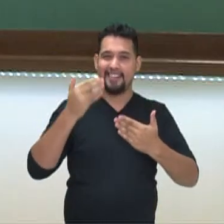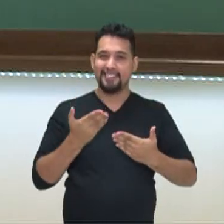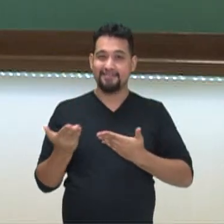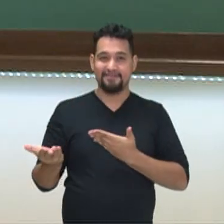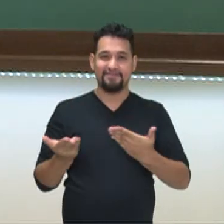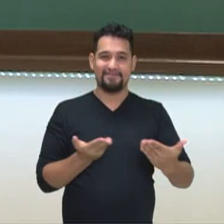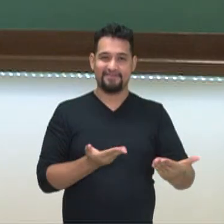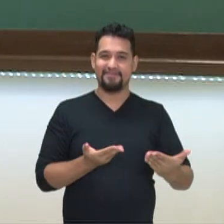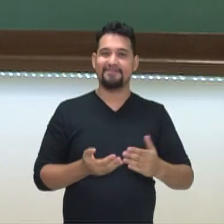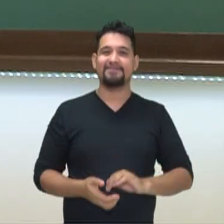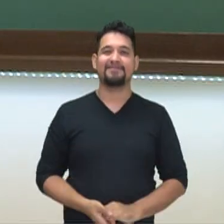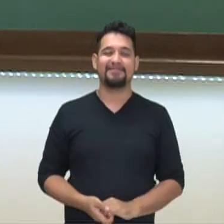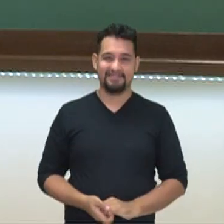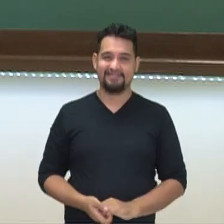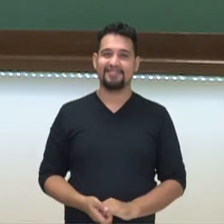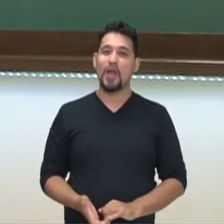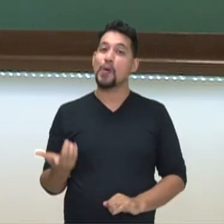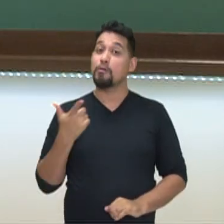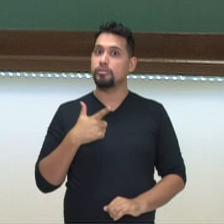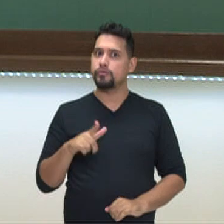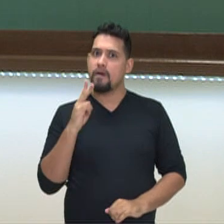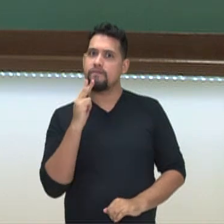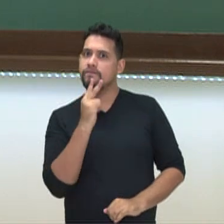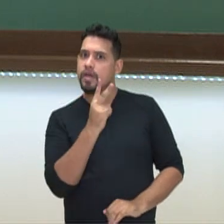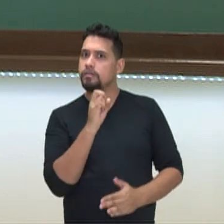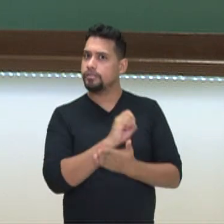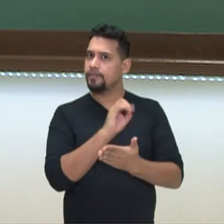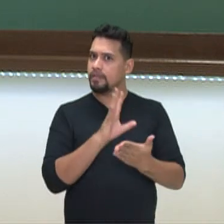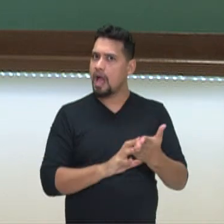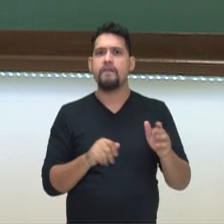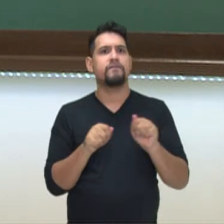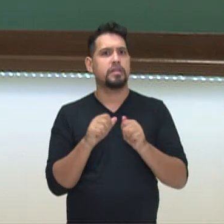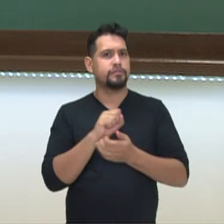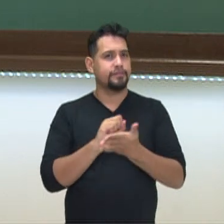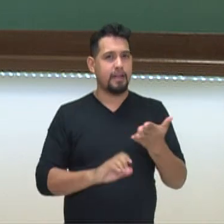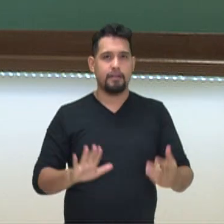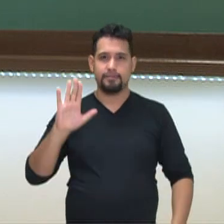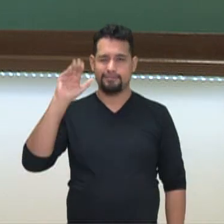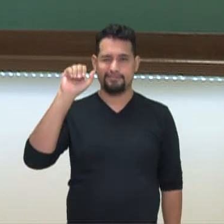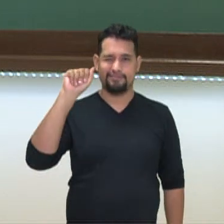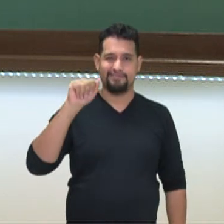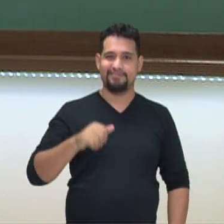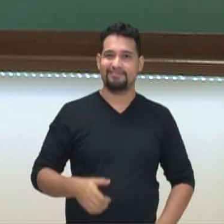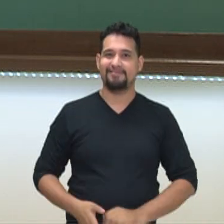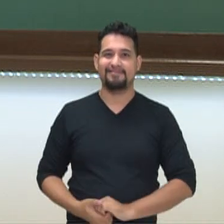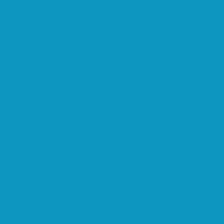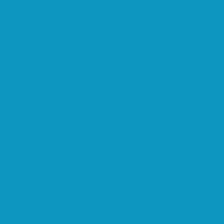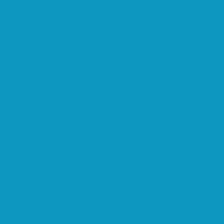participação de todos vocês, continuem realizando as atividades e até breve.